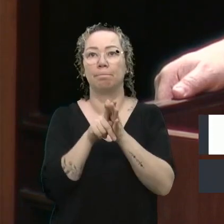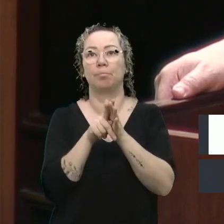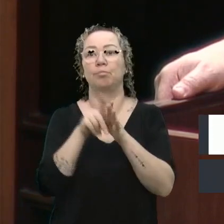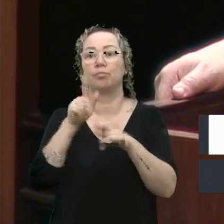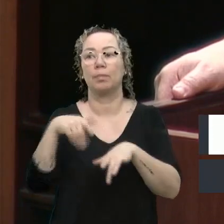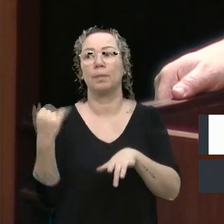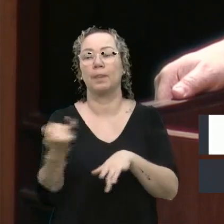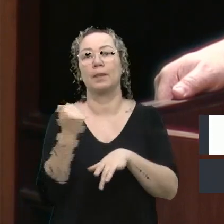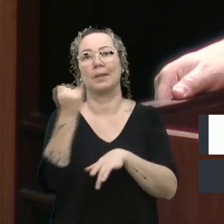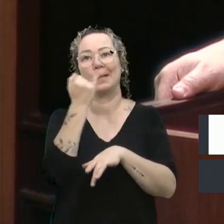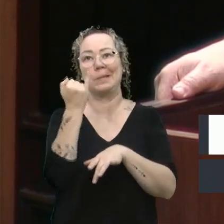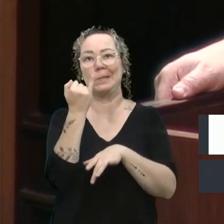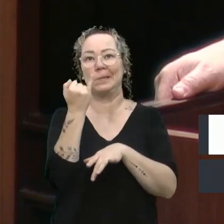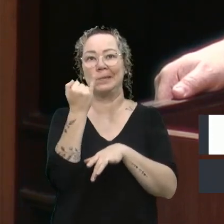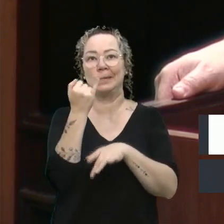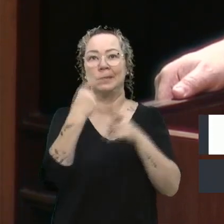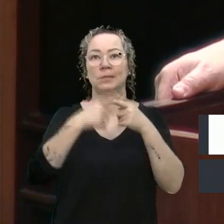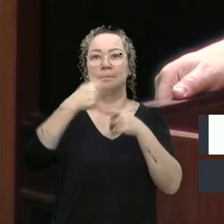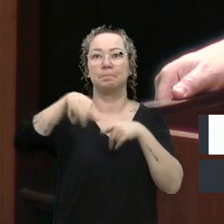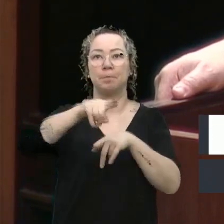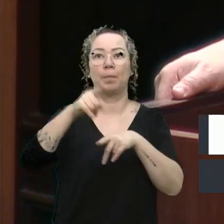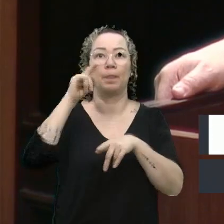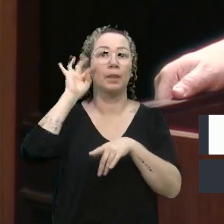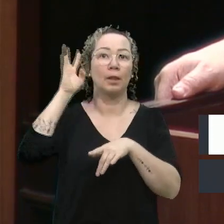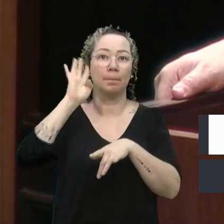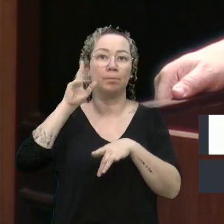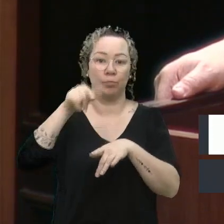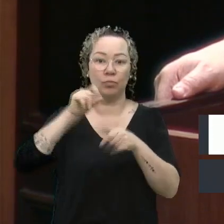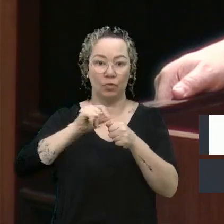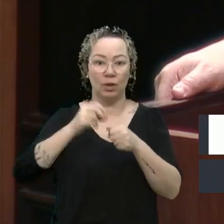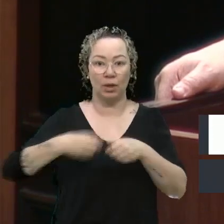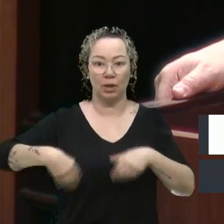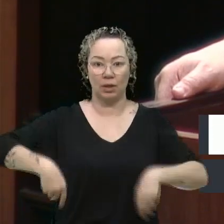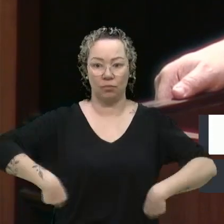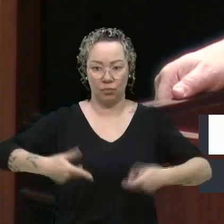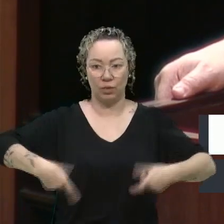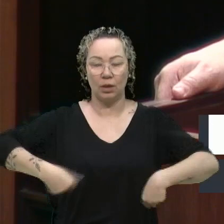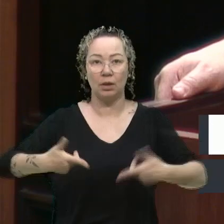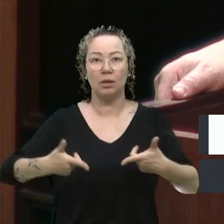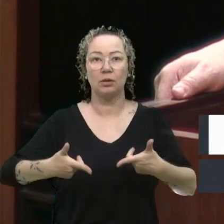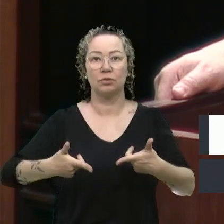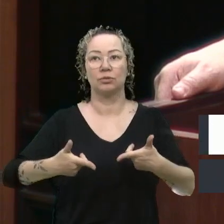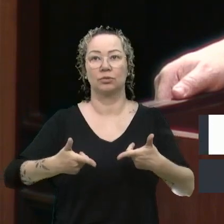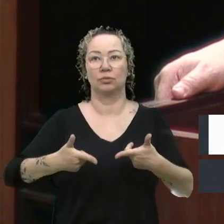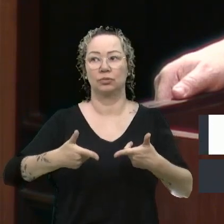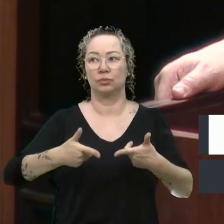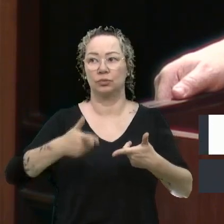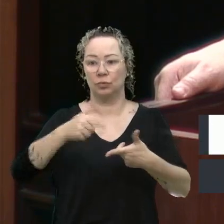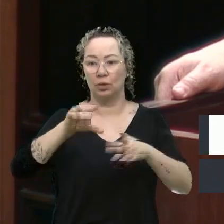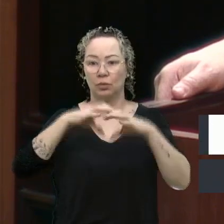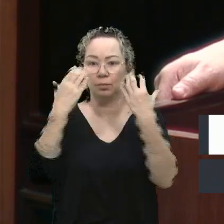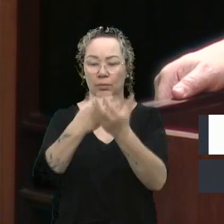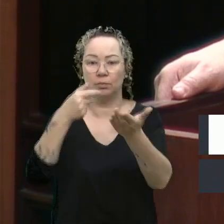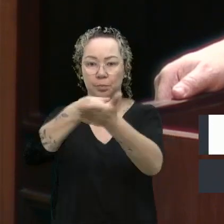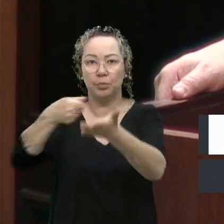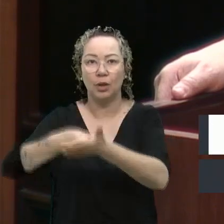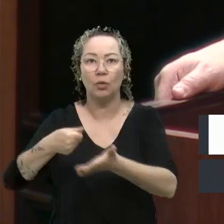importante. Boa porque parte, vocês imaginam que isso custou dinheiro, né? E eles tiveram essa sensibilidade de